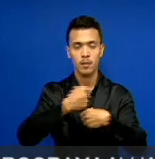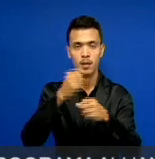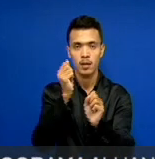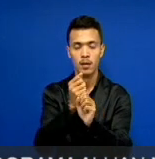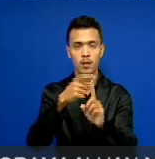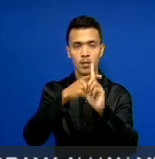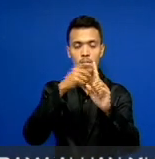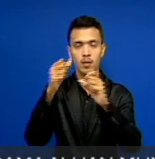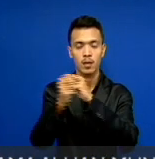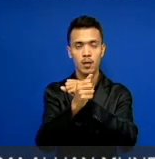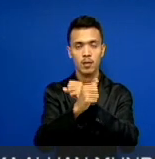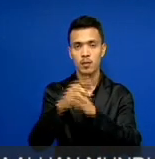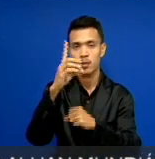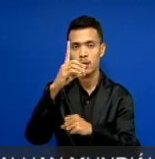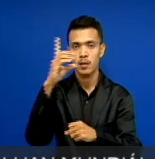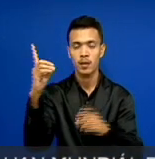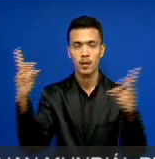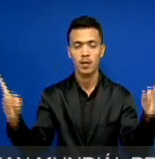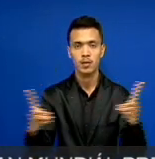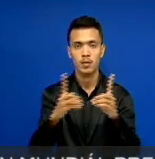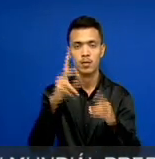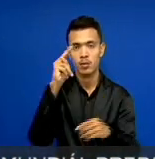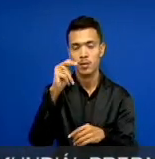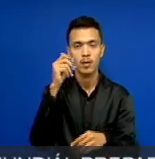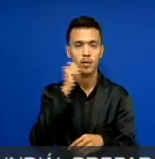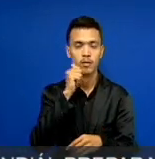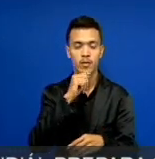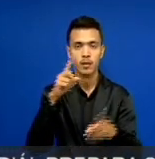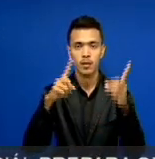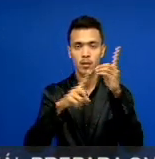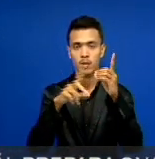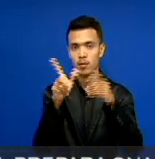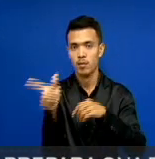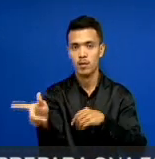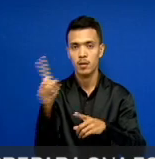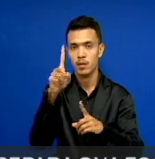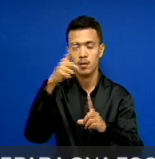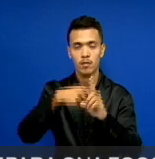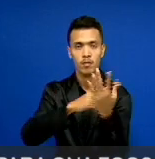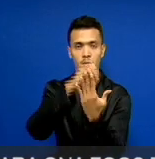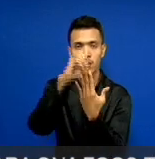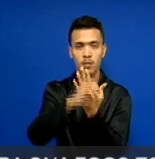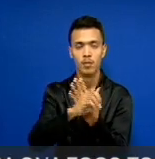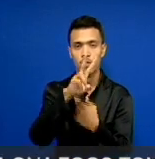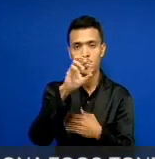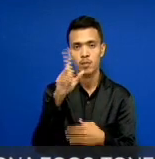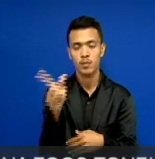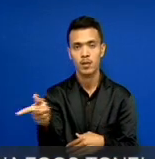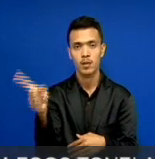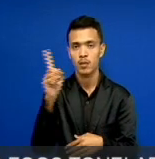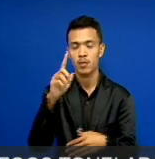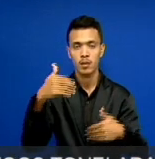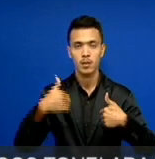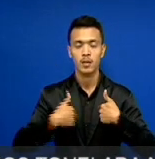Rusi Arguidu DD contra Nhofen e a Loron Ruanulo Racing Ida o fulano outubro. Tinan Rion Rua Ruanulo Racing Ida e a Kampung